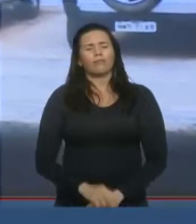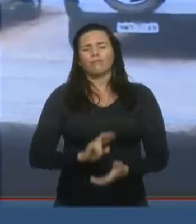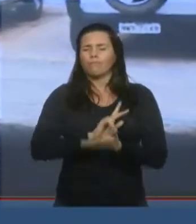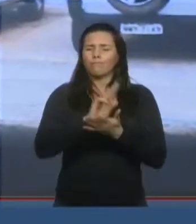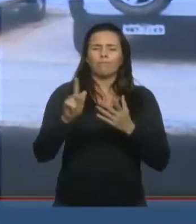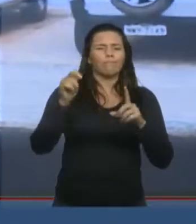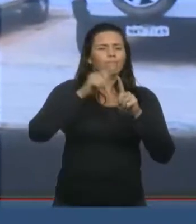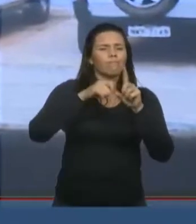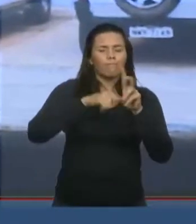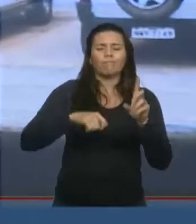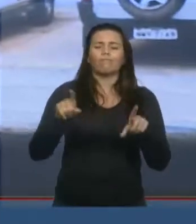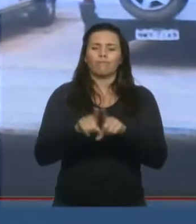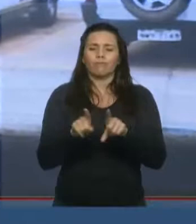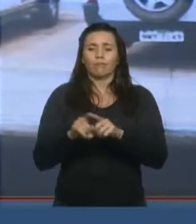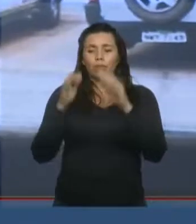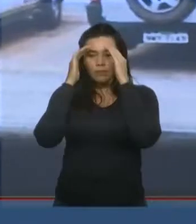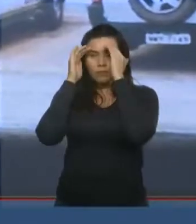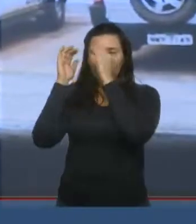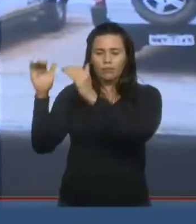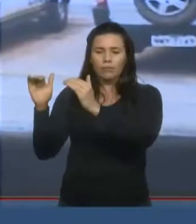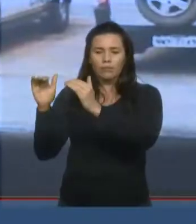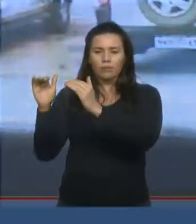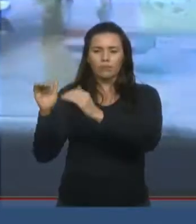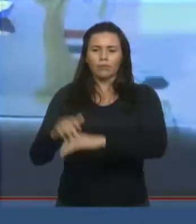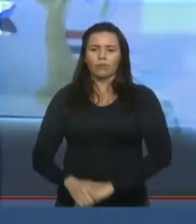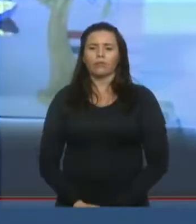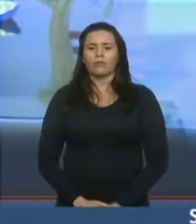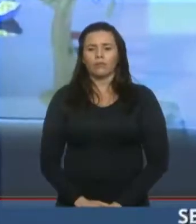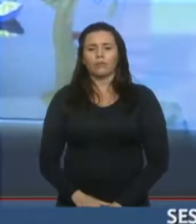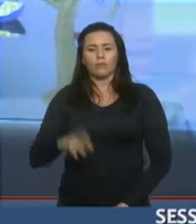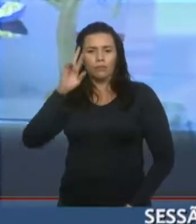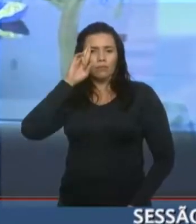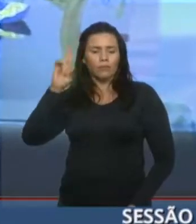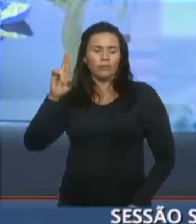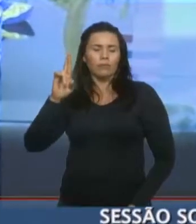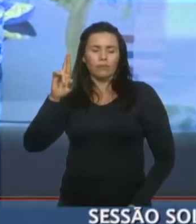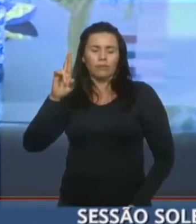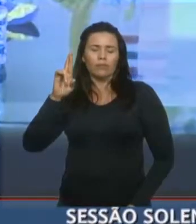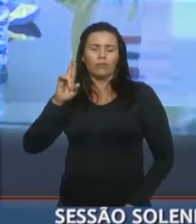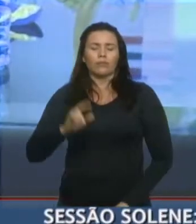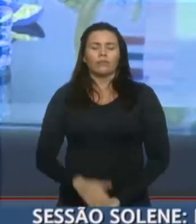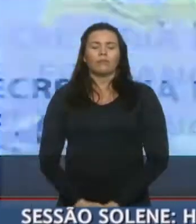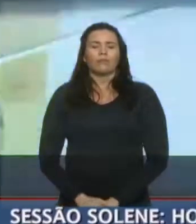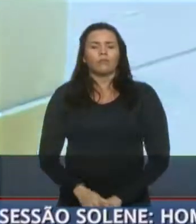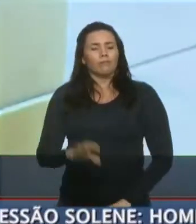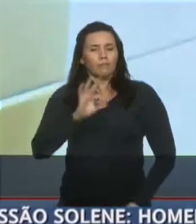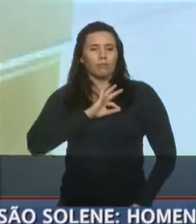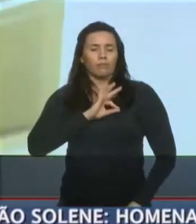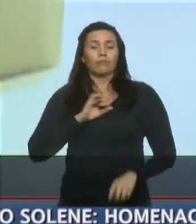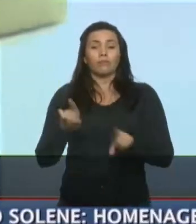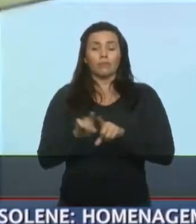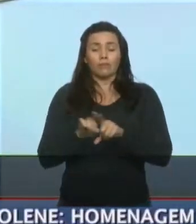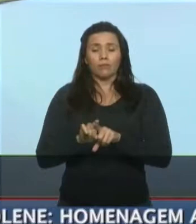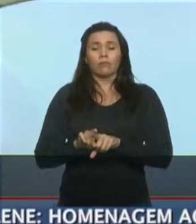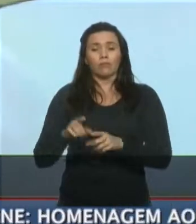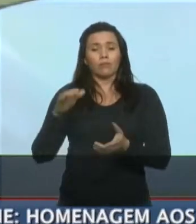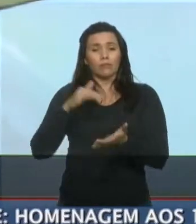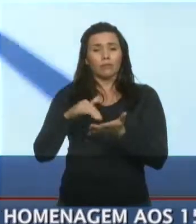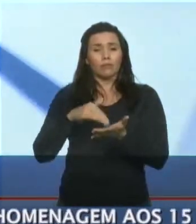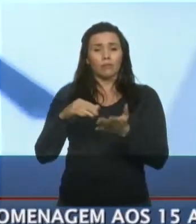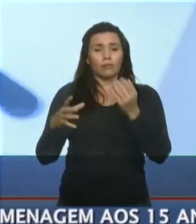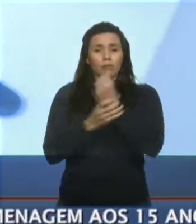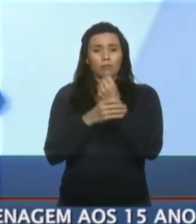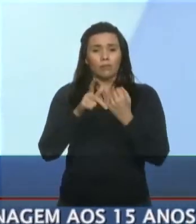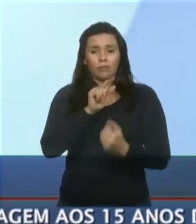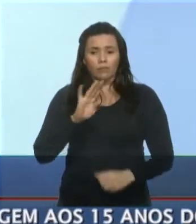Subordinado à Superintendência de Polícia Técnico-Científica e à Secretaria de Segurança Pública, o CPTCA detecta com